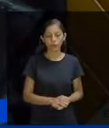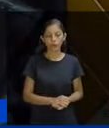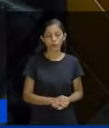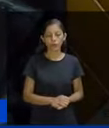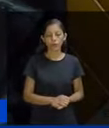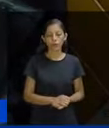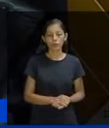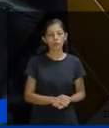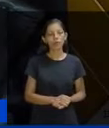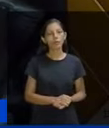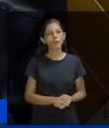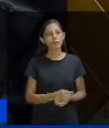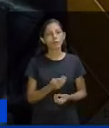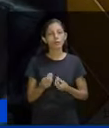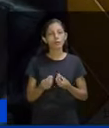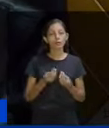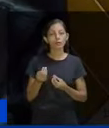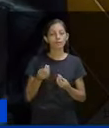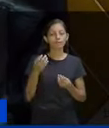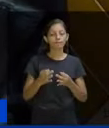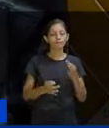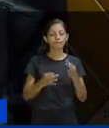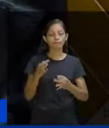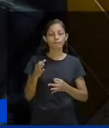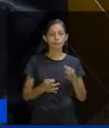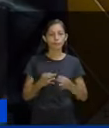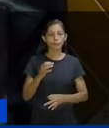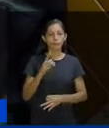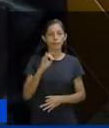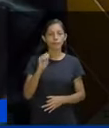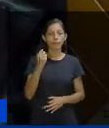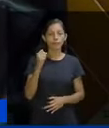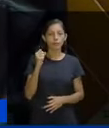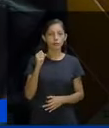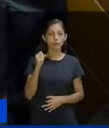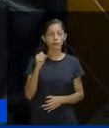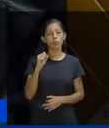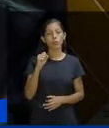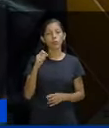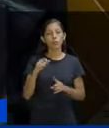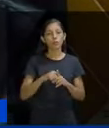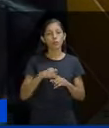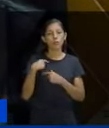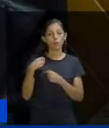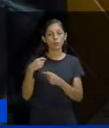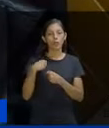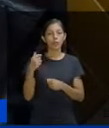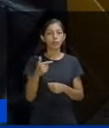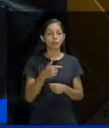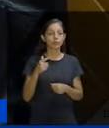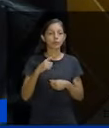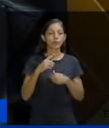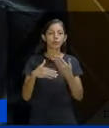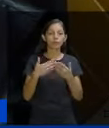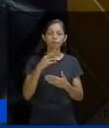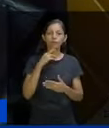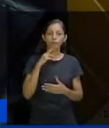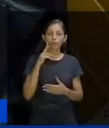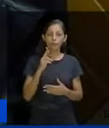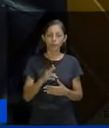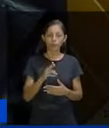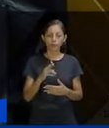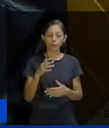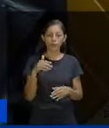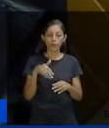de 2022 e transitou em julgado em 28 de 8 de 2022. Após a proclamação do resultado da eleição,